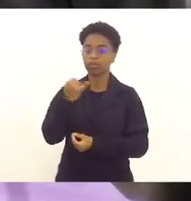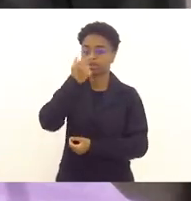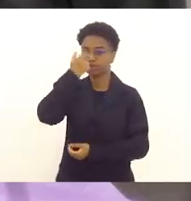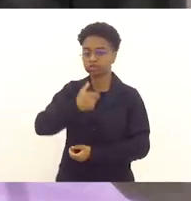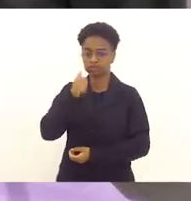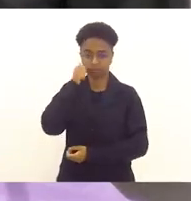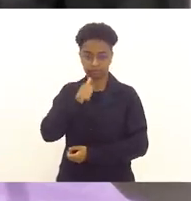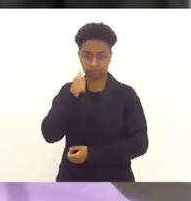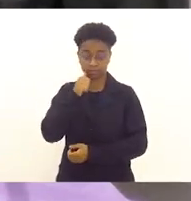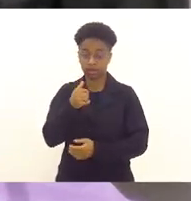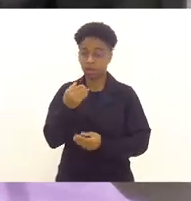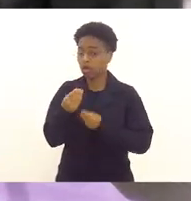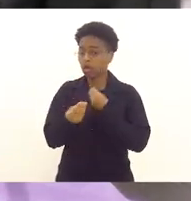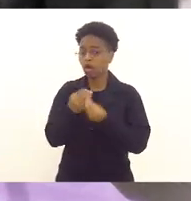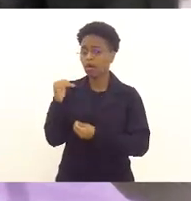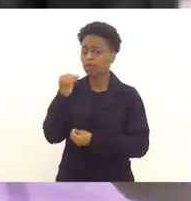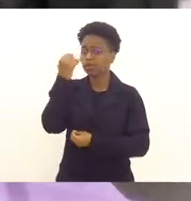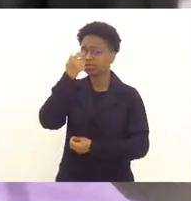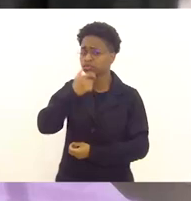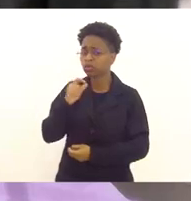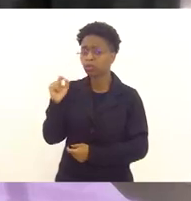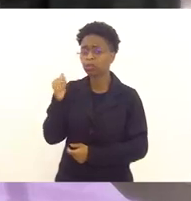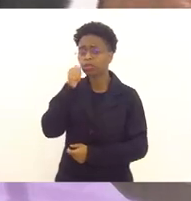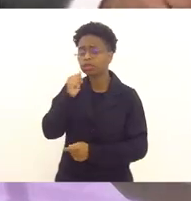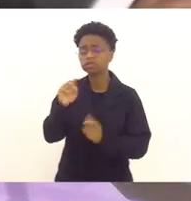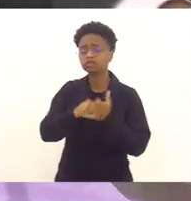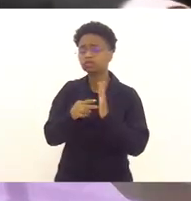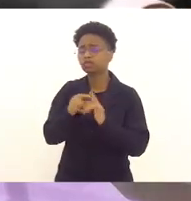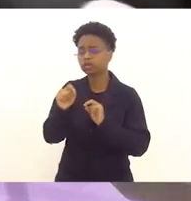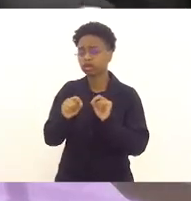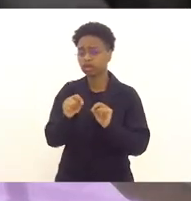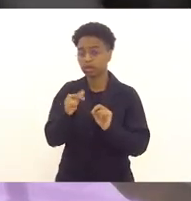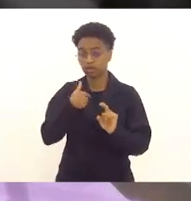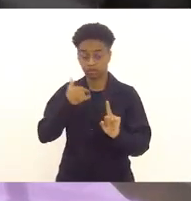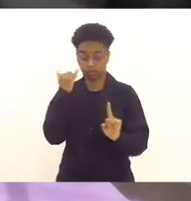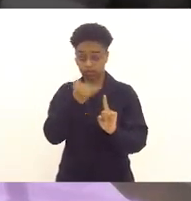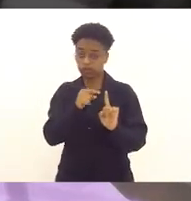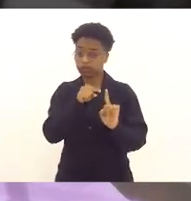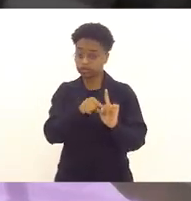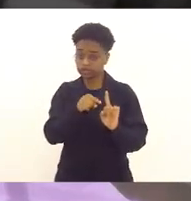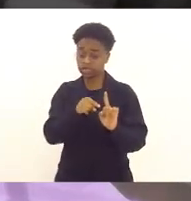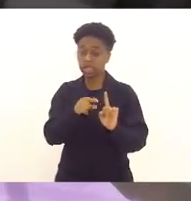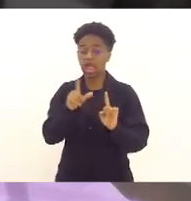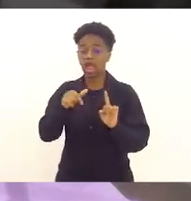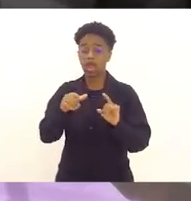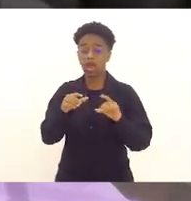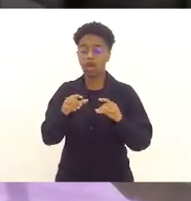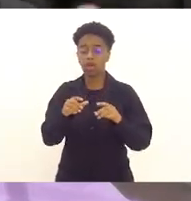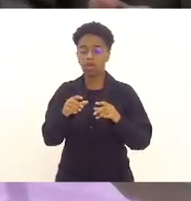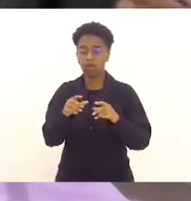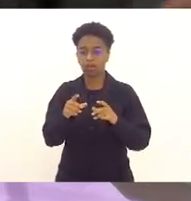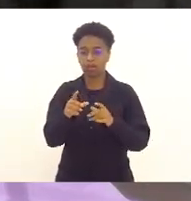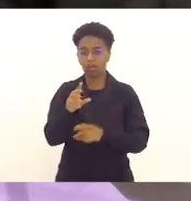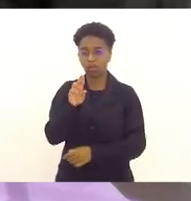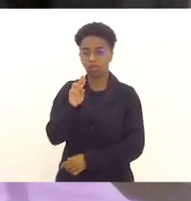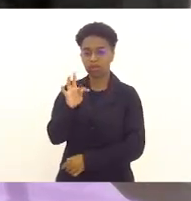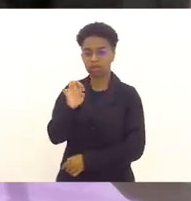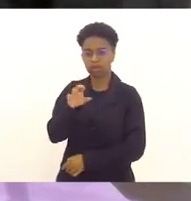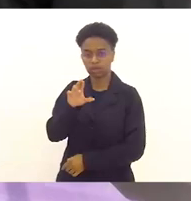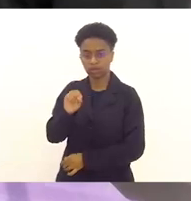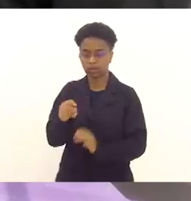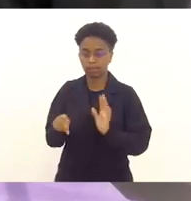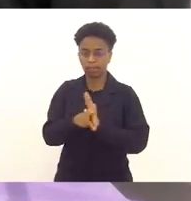e o que que é a importância de ser mulher eu sempre digo para as mulheres mulher você é útero da humanidade Quando eu digo isso eu tô dizendo o seguinte